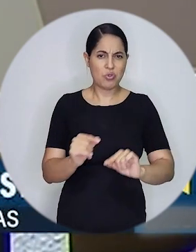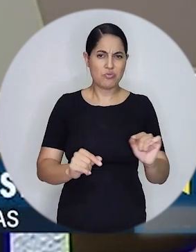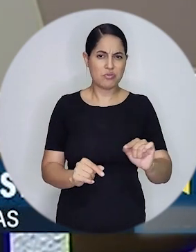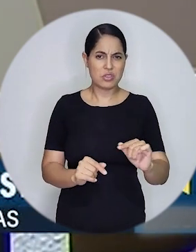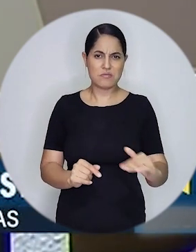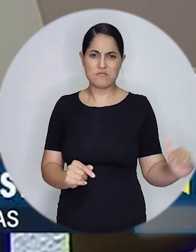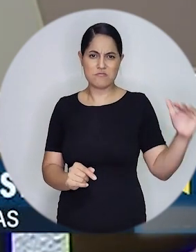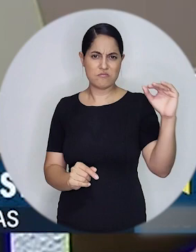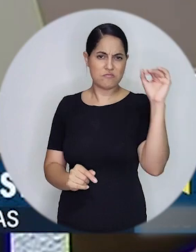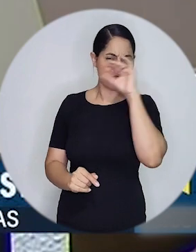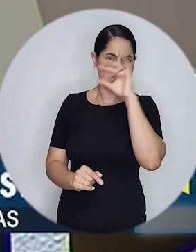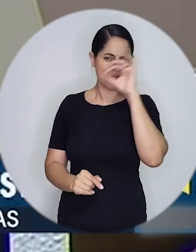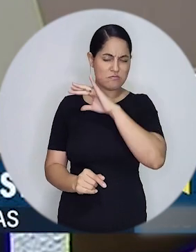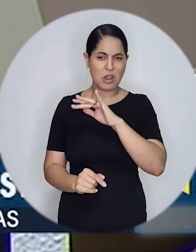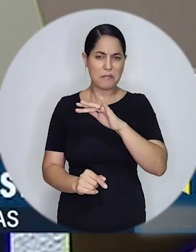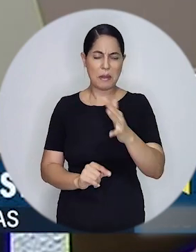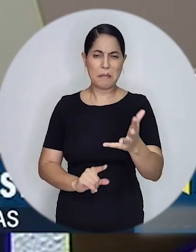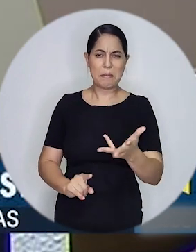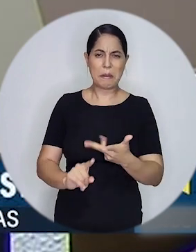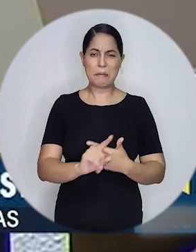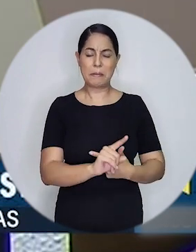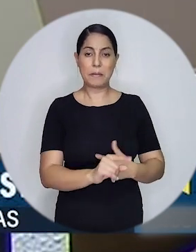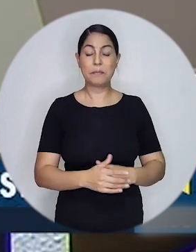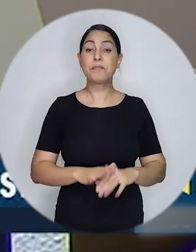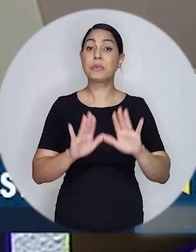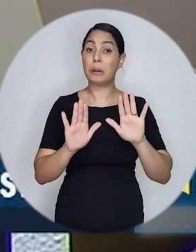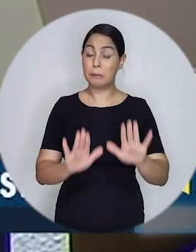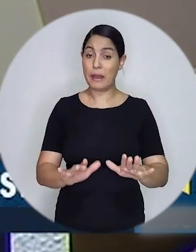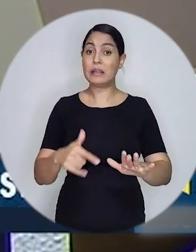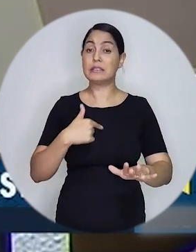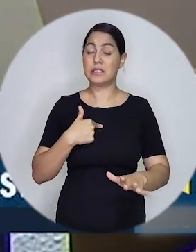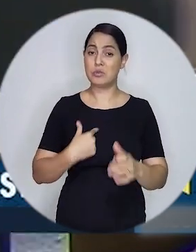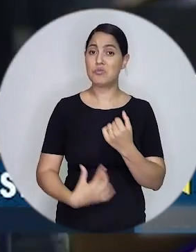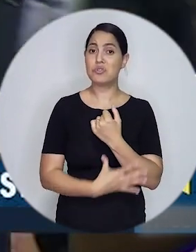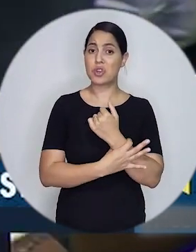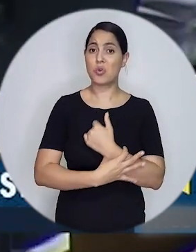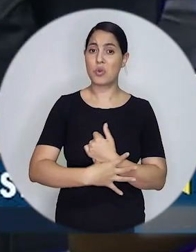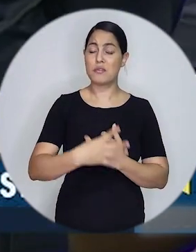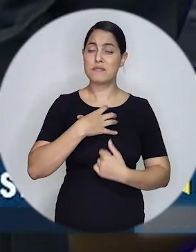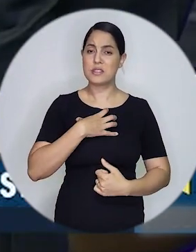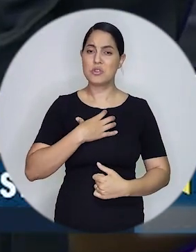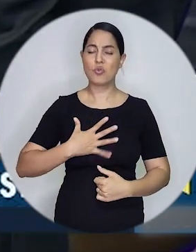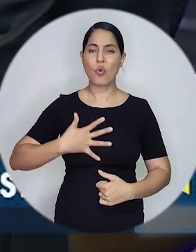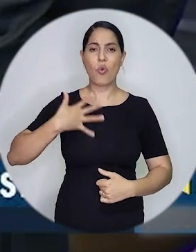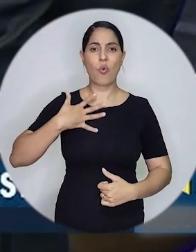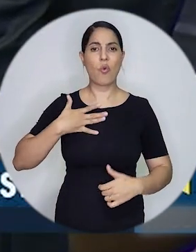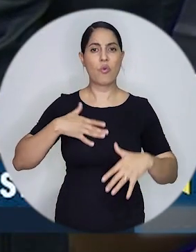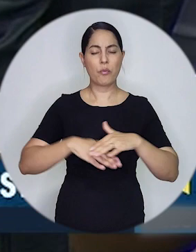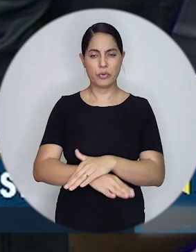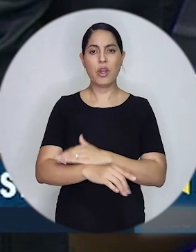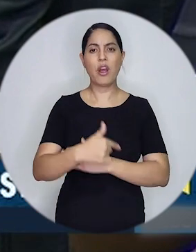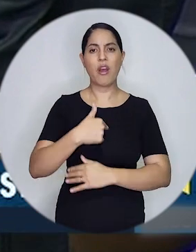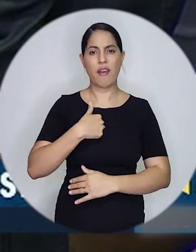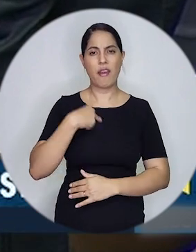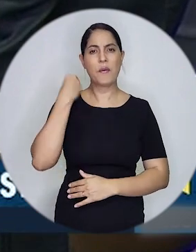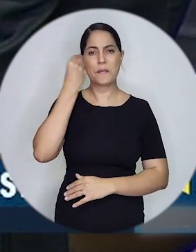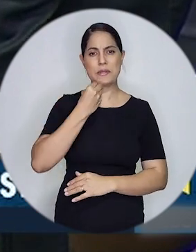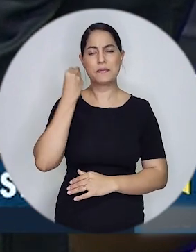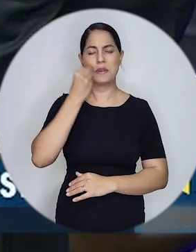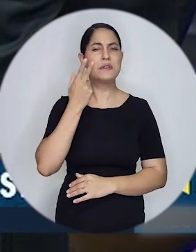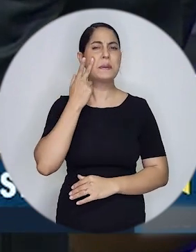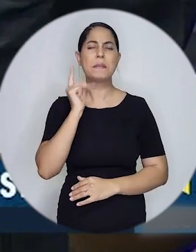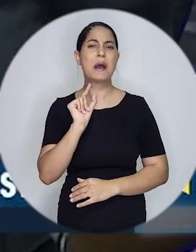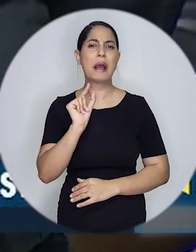barbárie, é abuso de poder. Com muita honra e humildade, sinto-me seguro e com